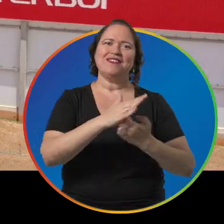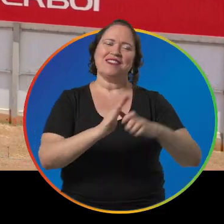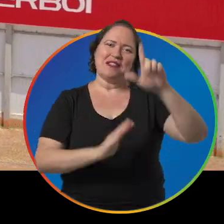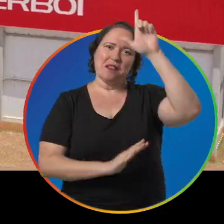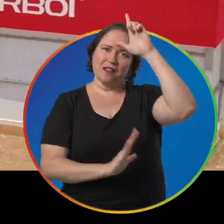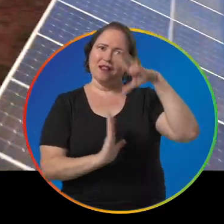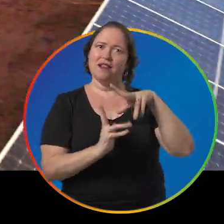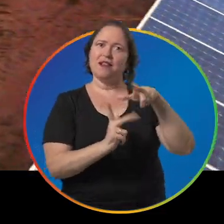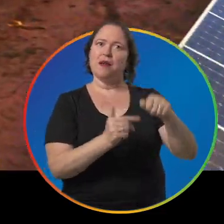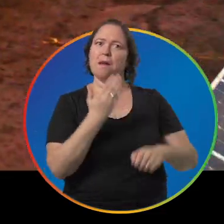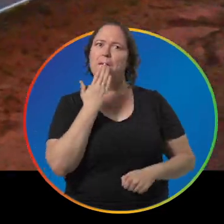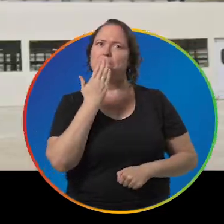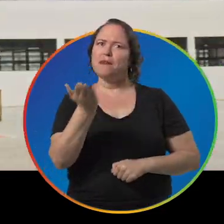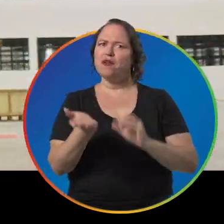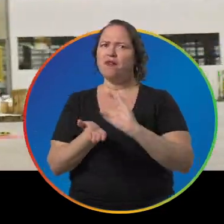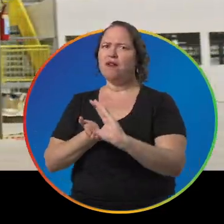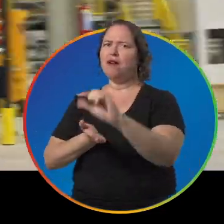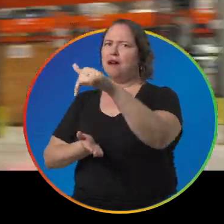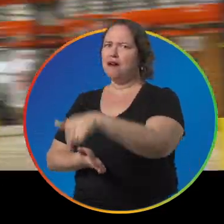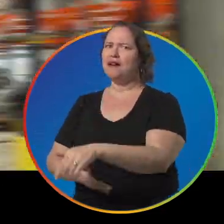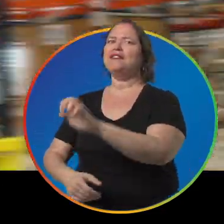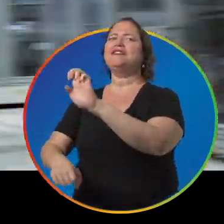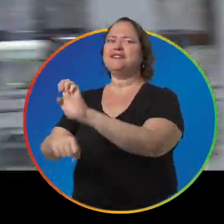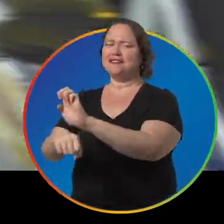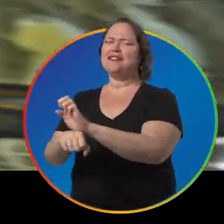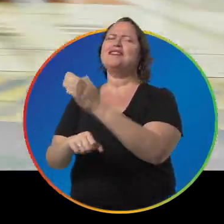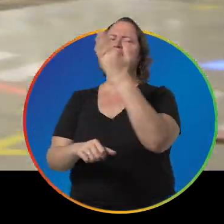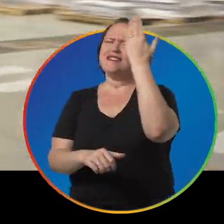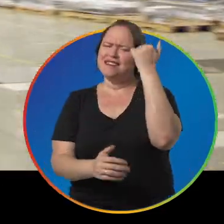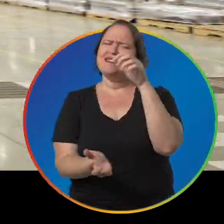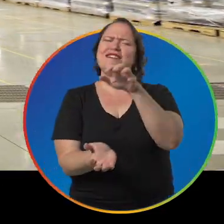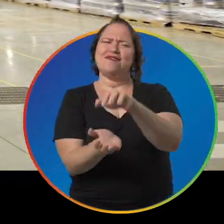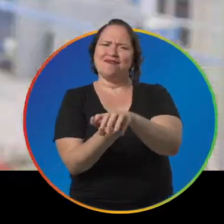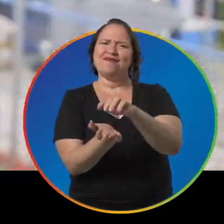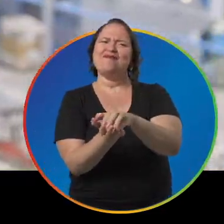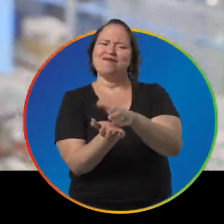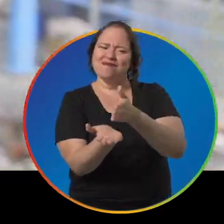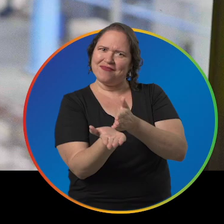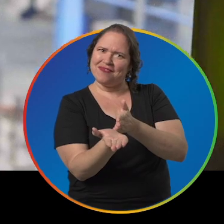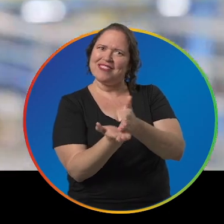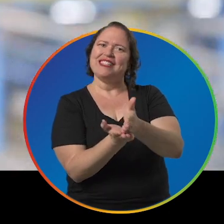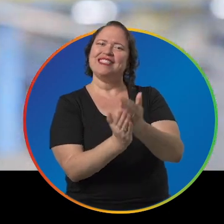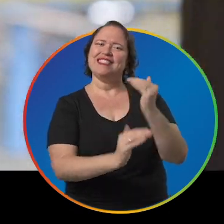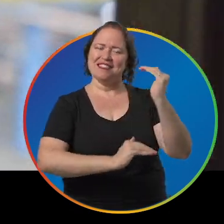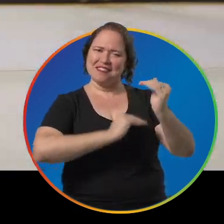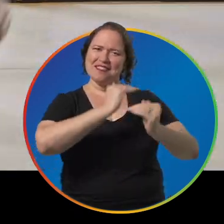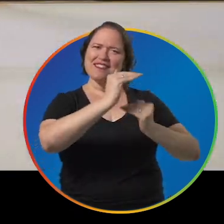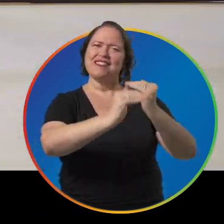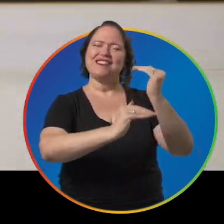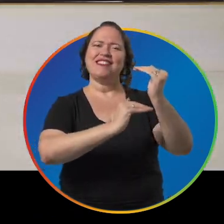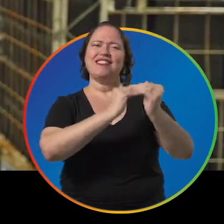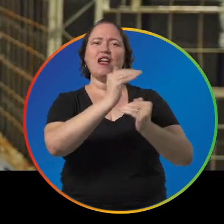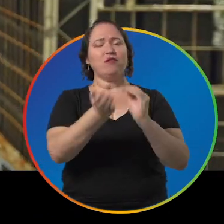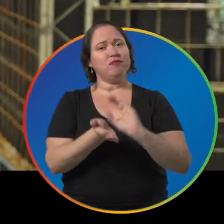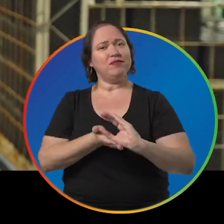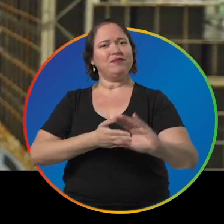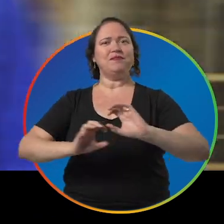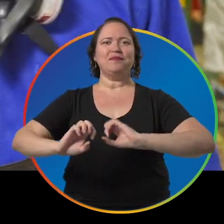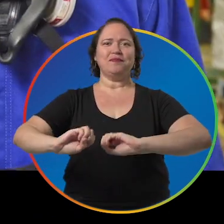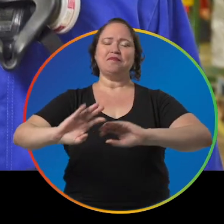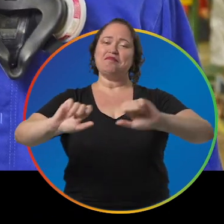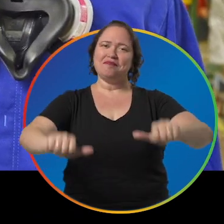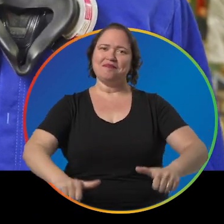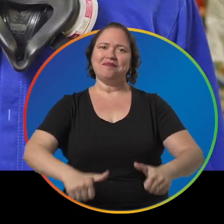Hoje, várias empresas líderes mundiais em seus segmentos preferem nosso estado, porque sabem que Pernambuco andou pra frente, investindo